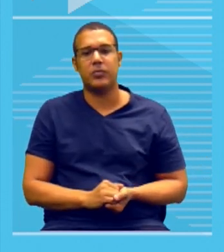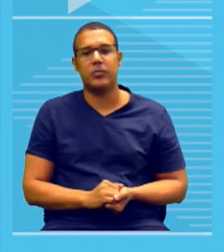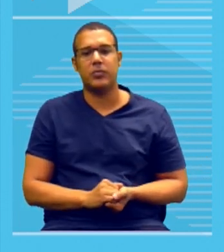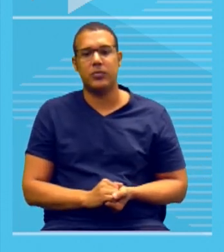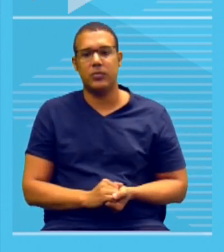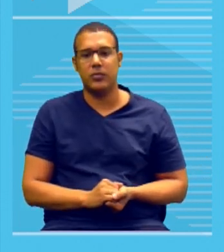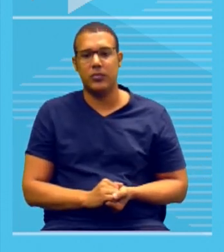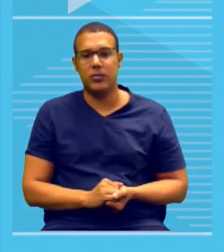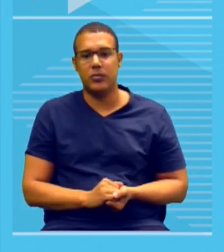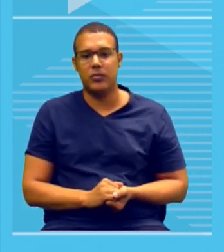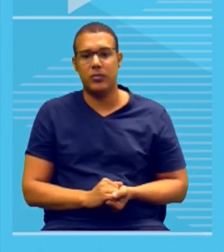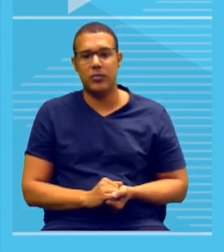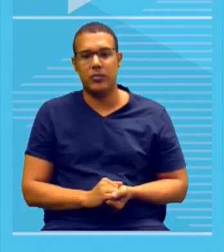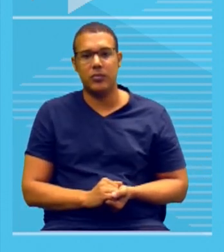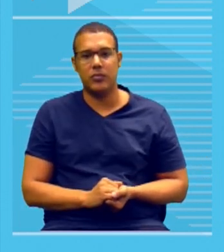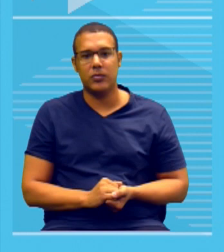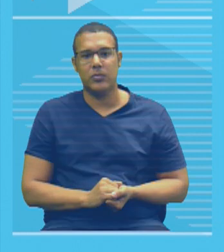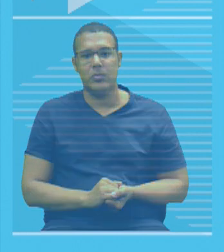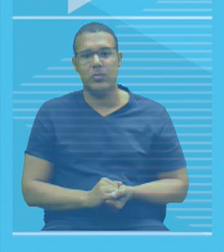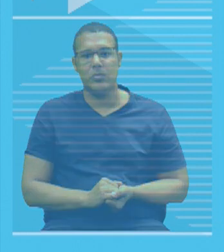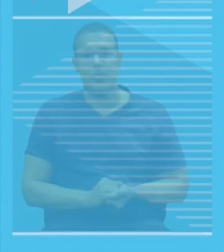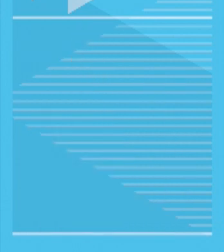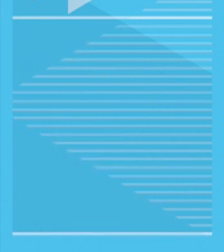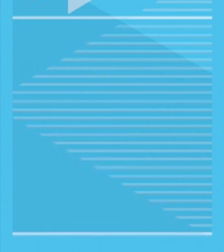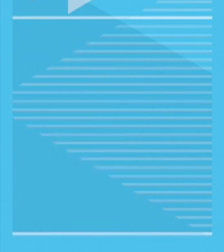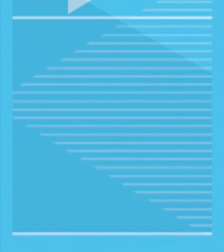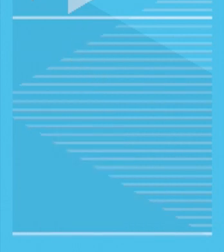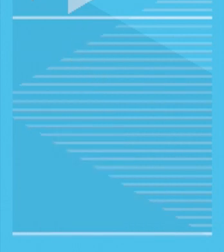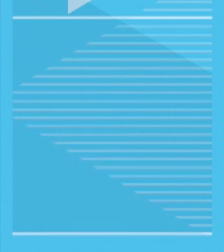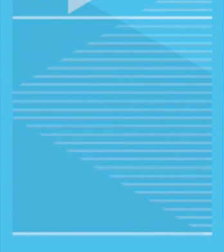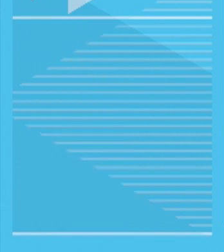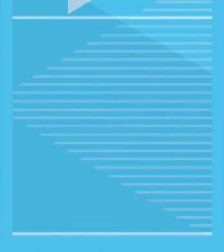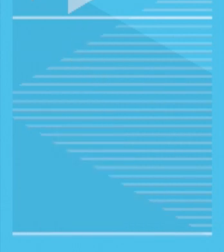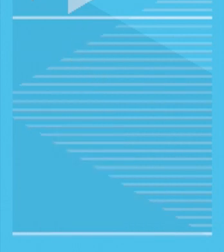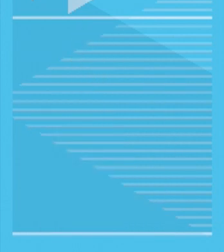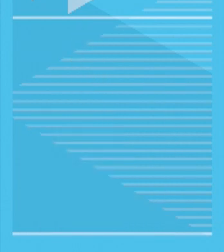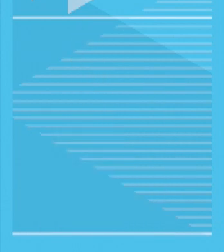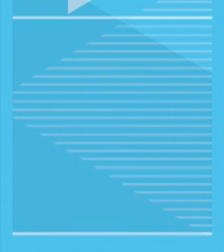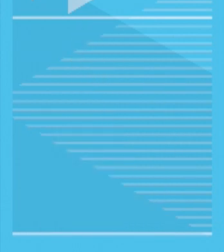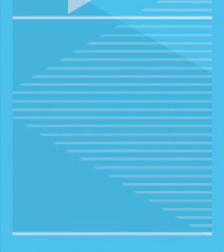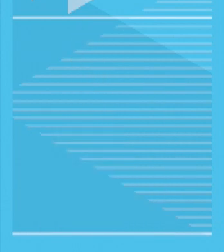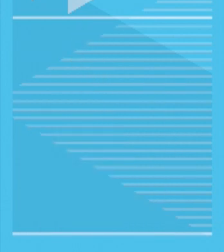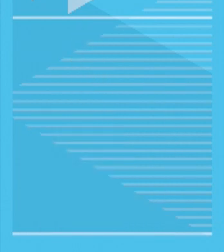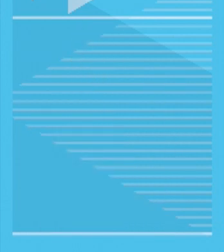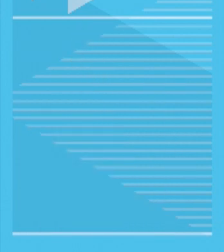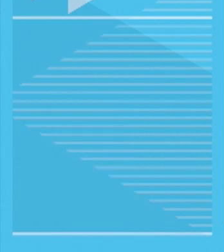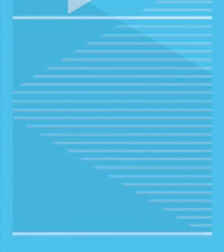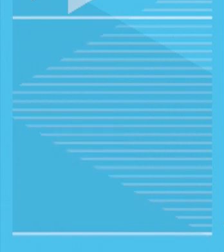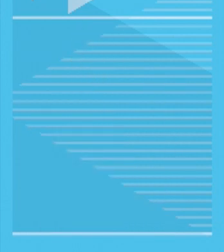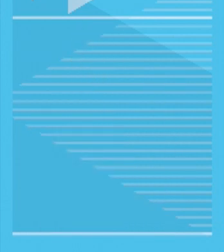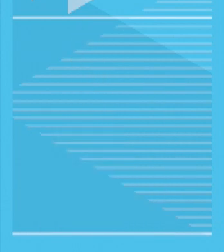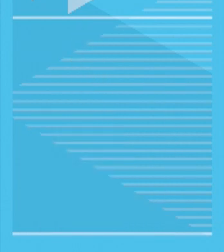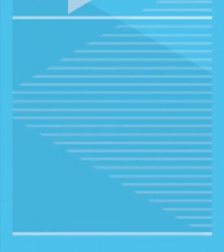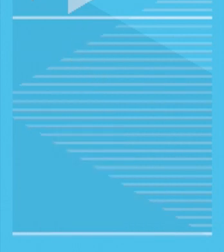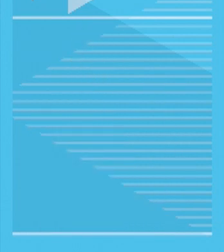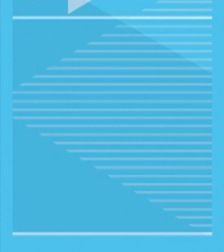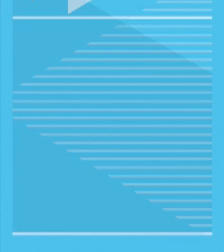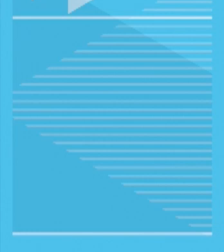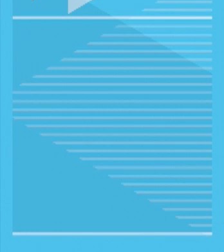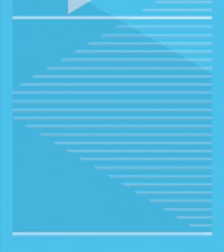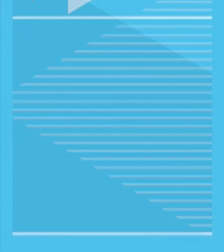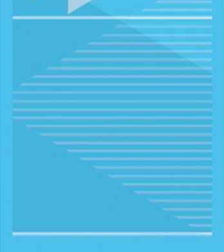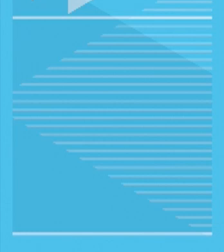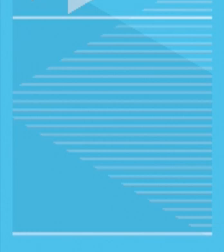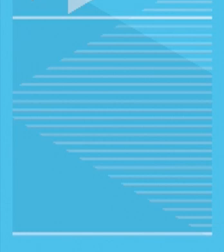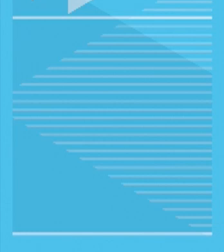nos deixem sair ah Professor Mas me diga uma coisa eu não entendi o segundo exemplo